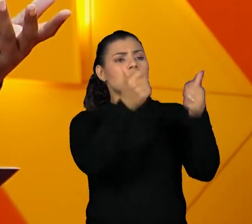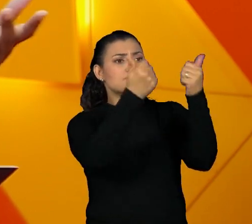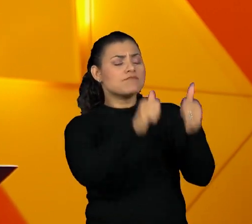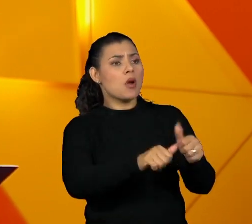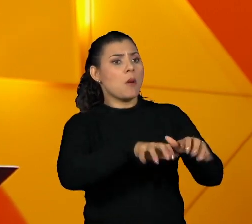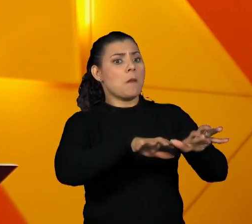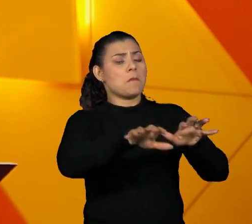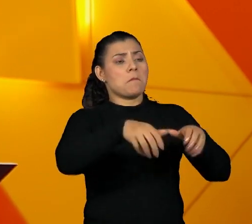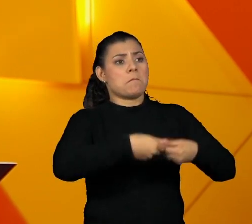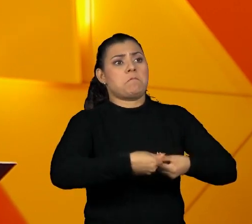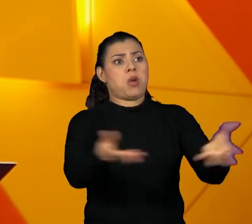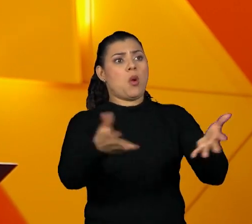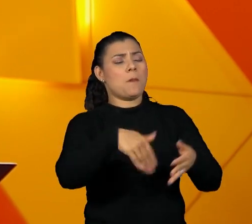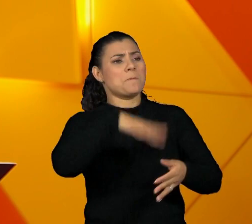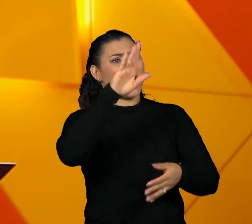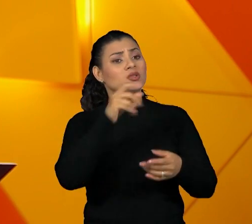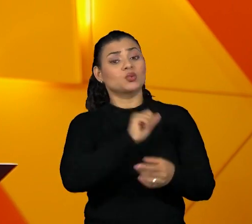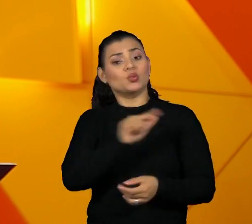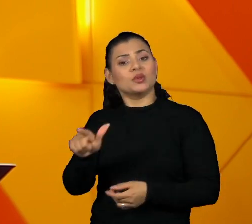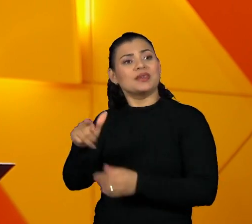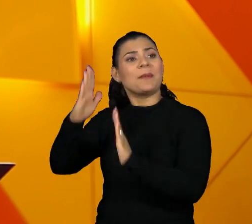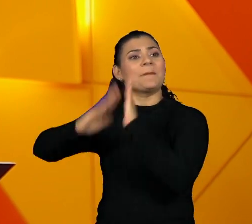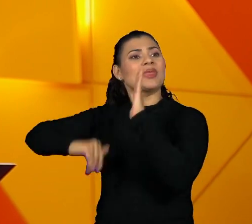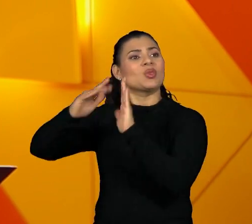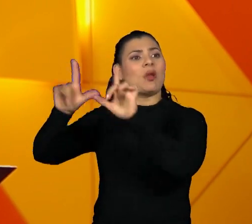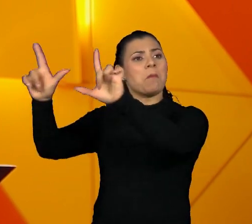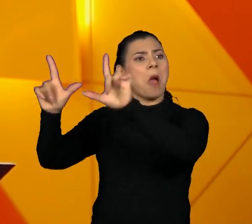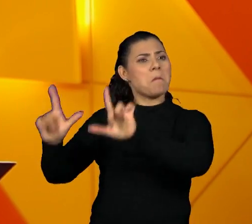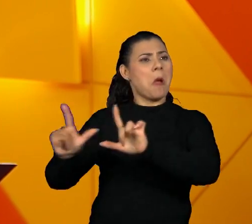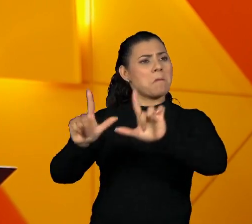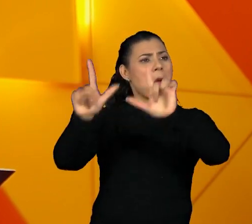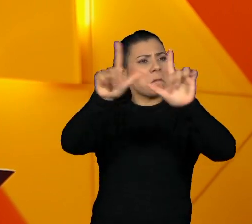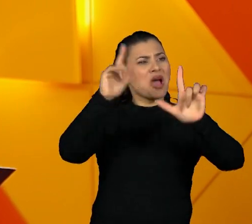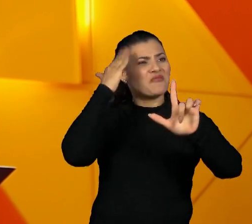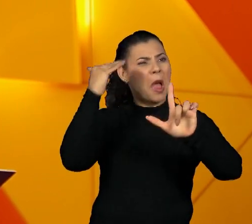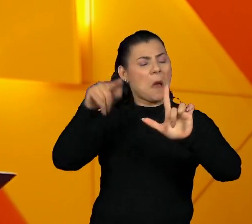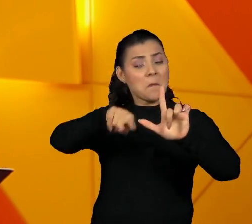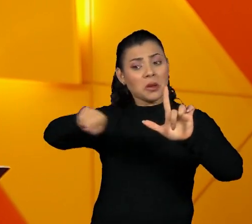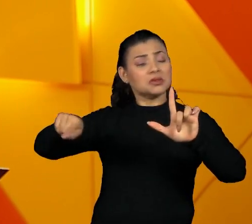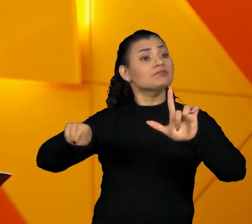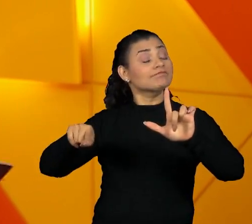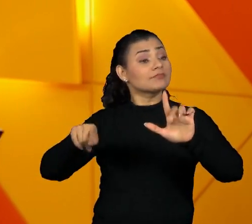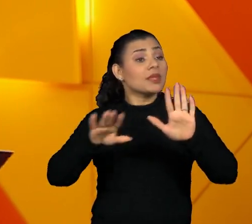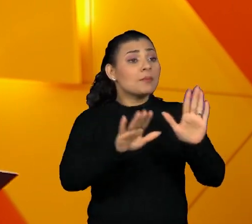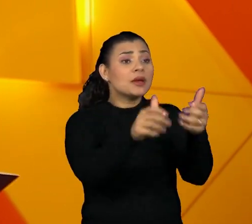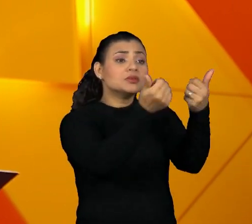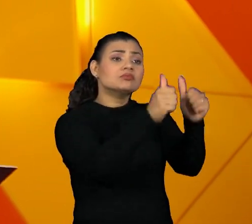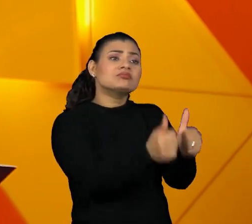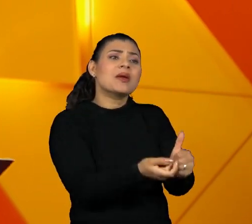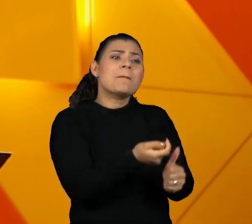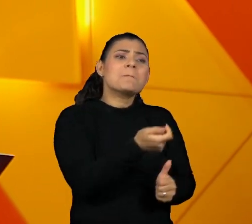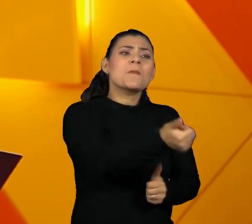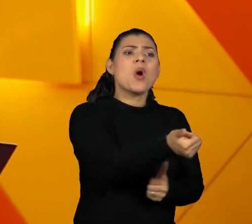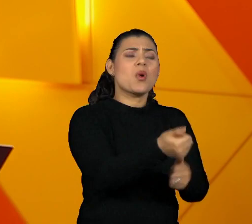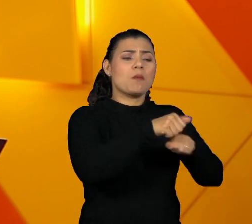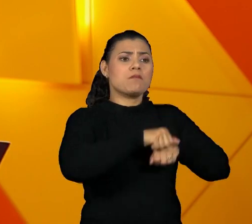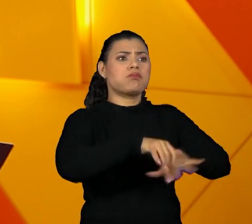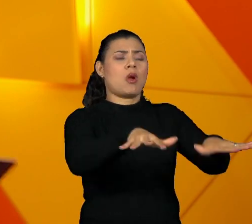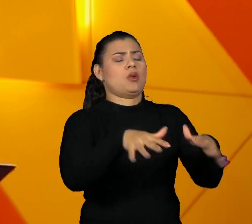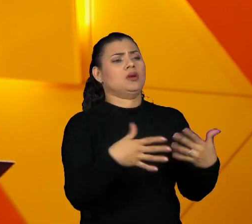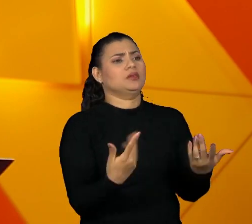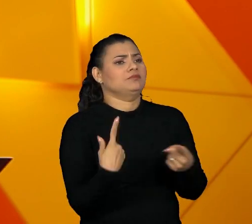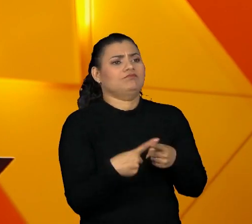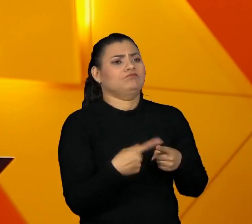por exemplo? A gente vê grandes quadros muito famosos e, no entanto, as obras de escultura não têm